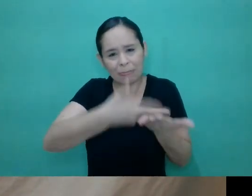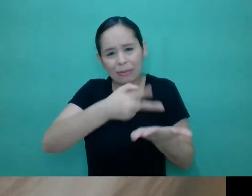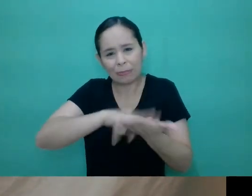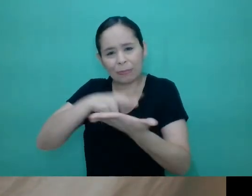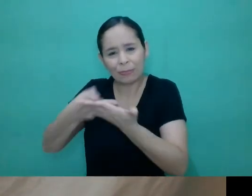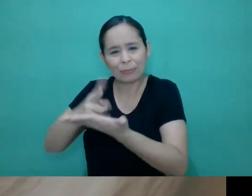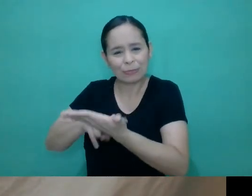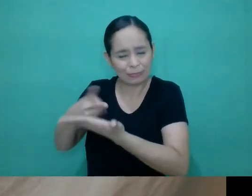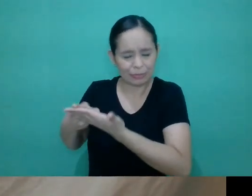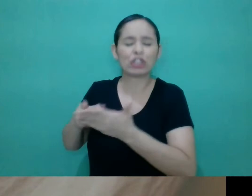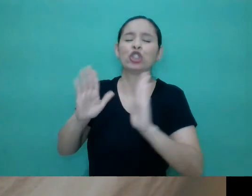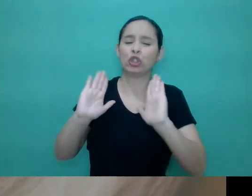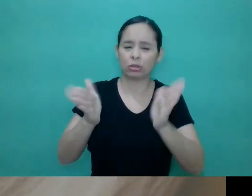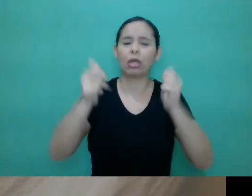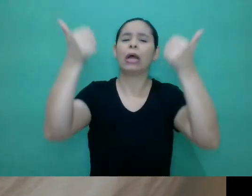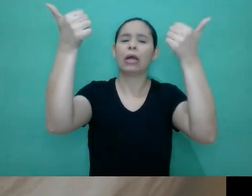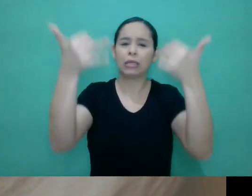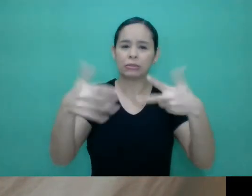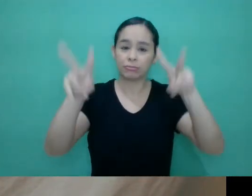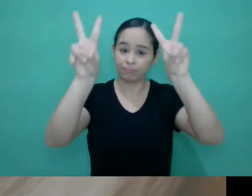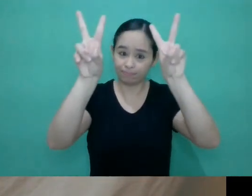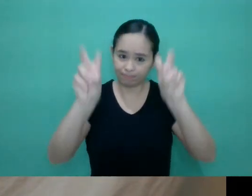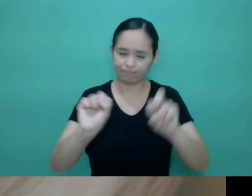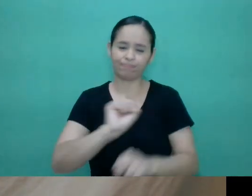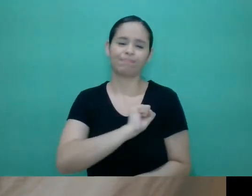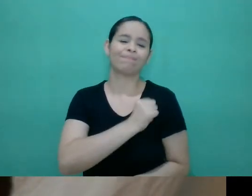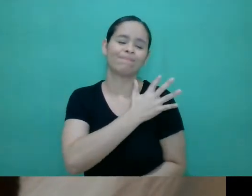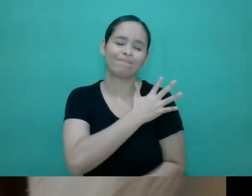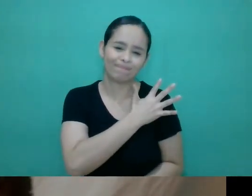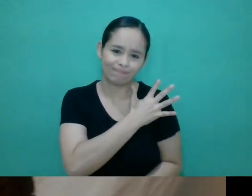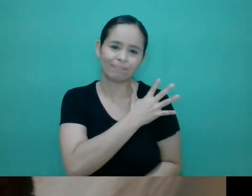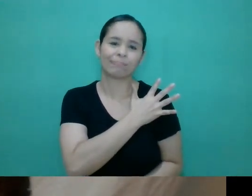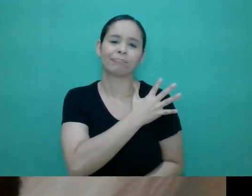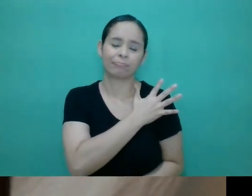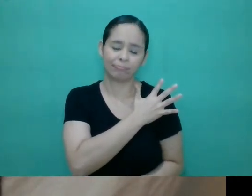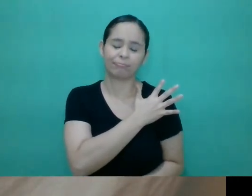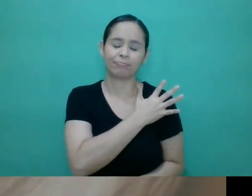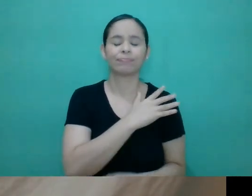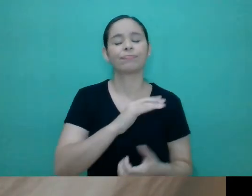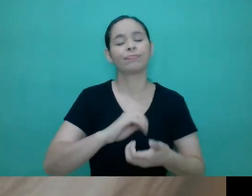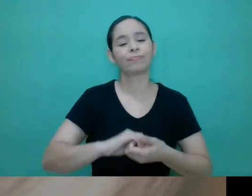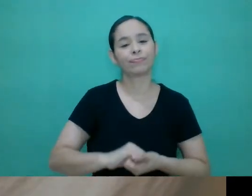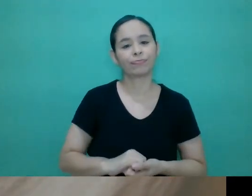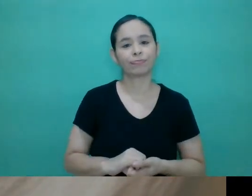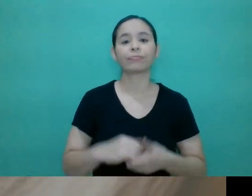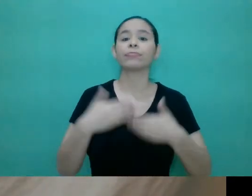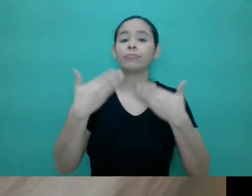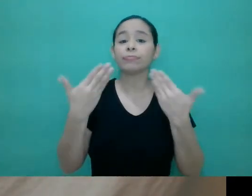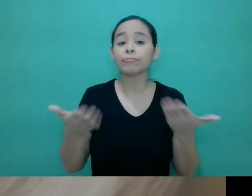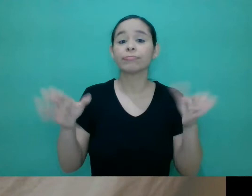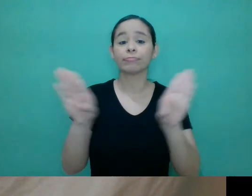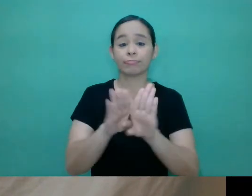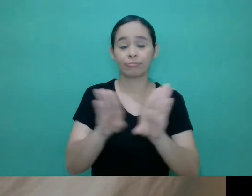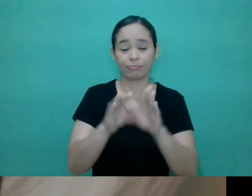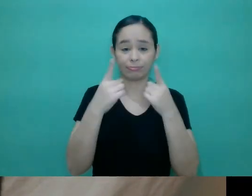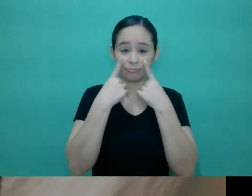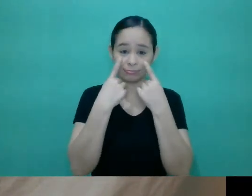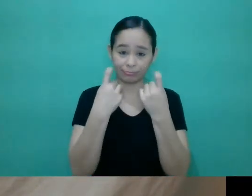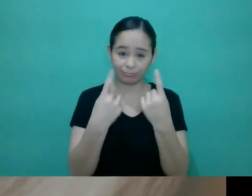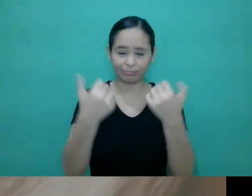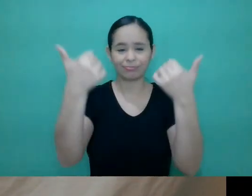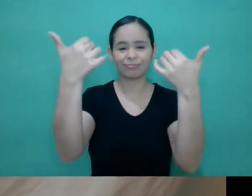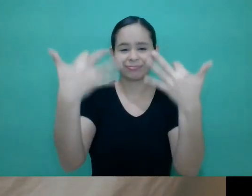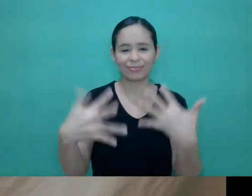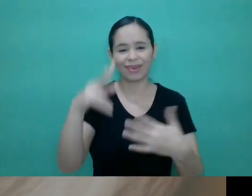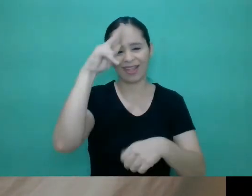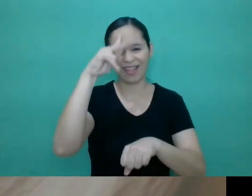falar sobre essas questões de racismo, né, para sua filha. É interessante notar que a Christiane